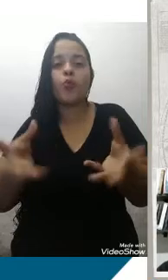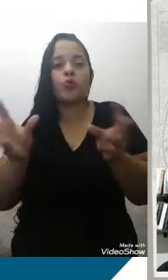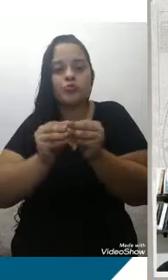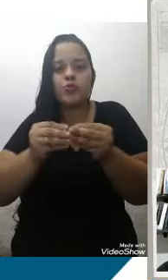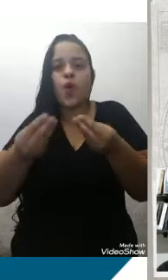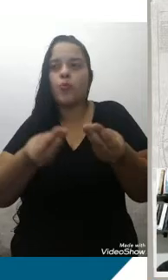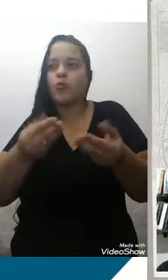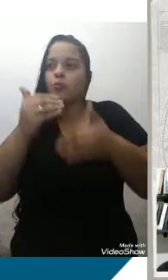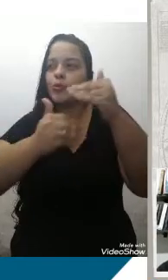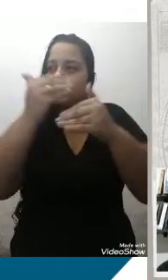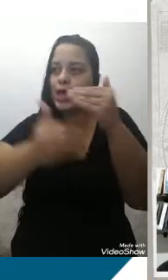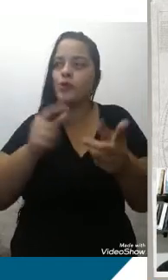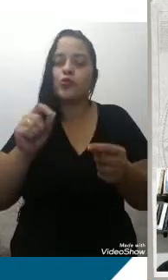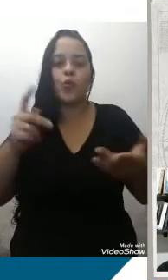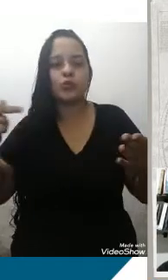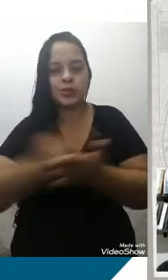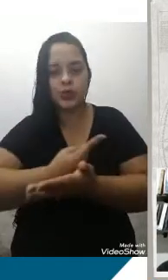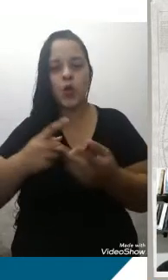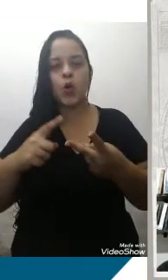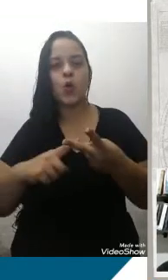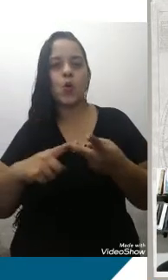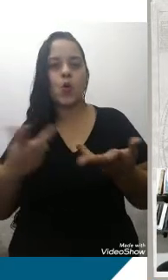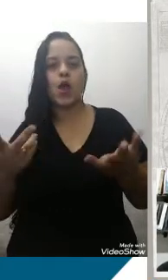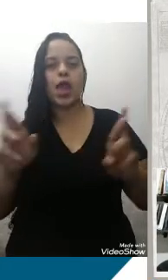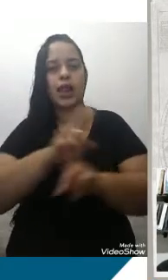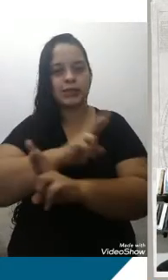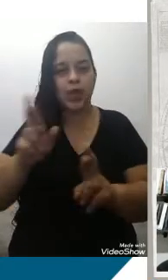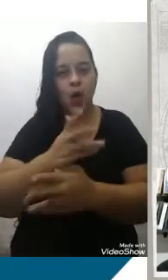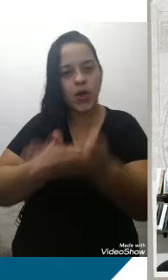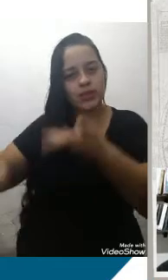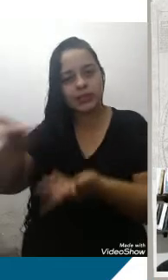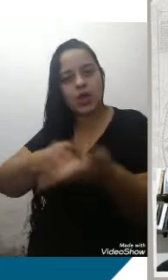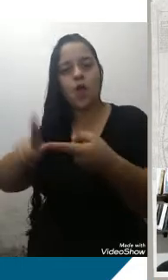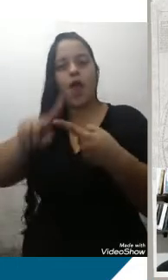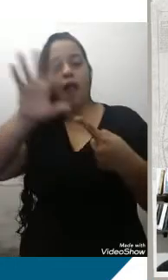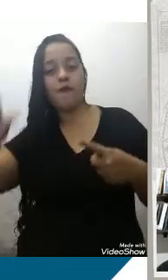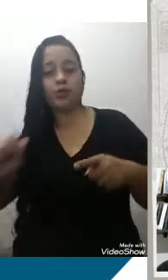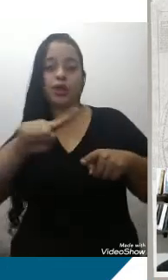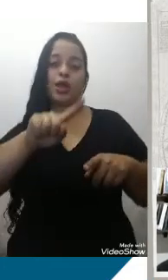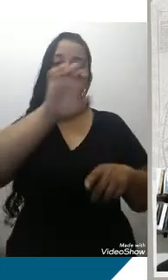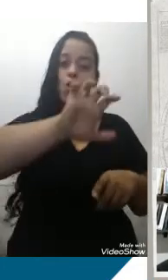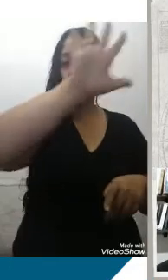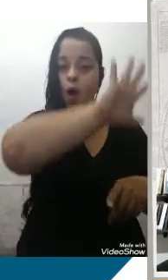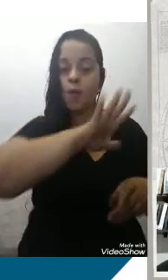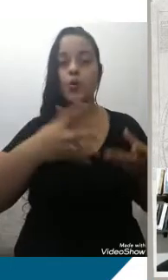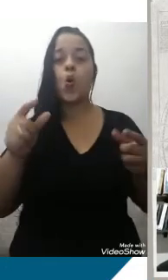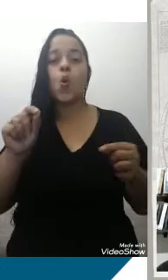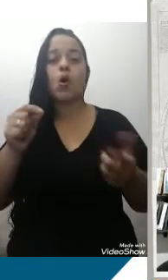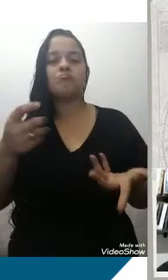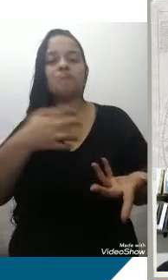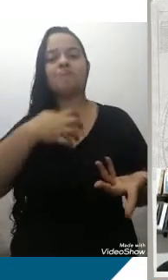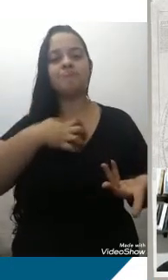longo desse processo, né, de construção de relações entre africanos e europeus. O que significou para os africanos